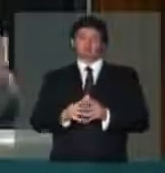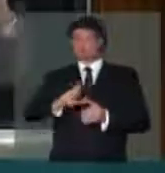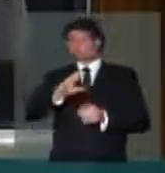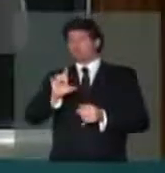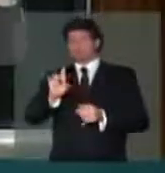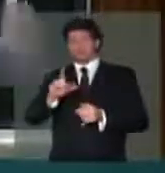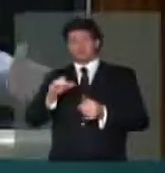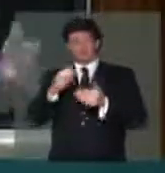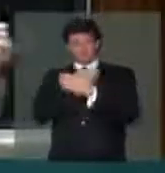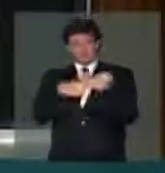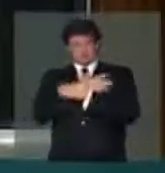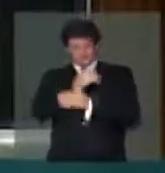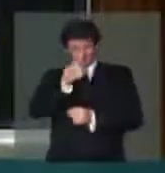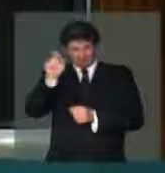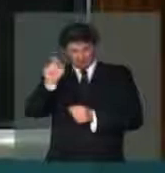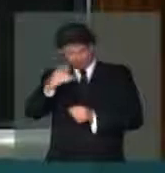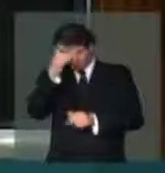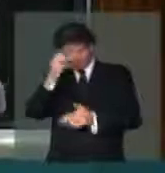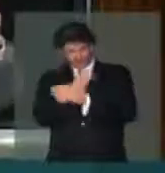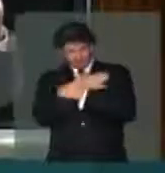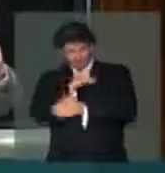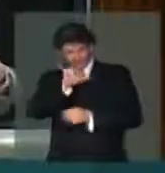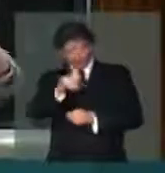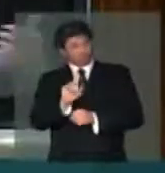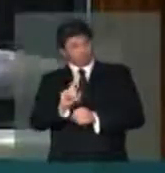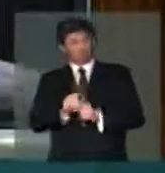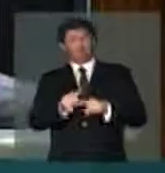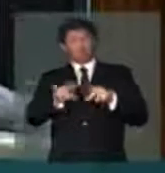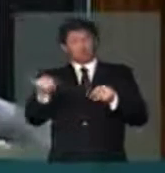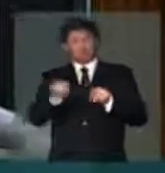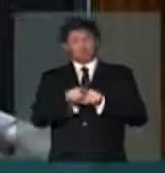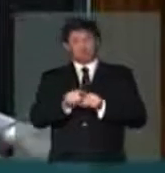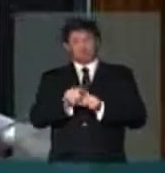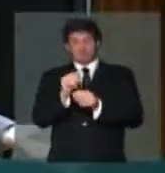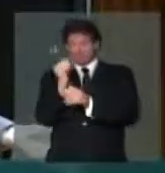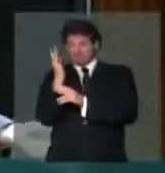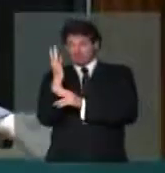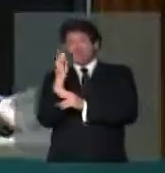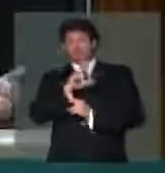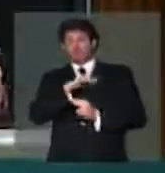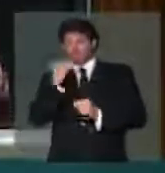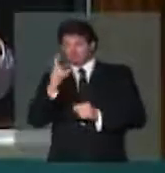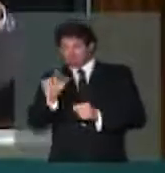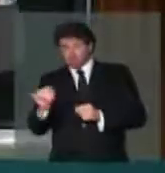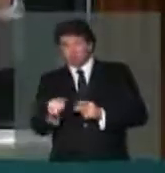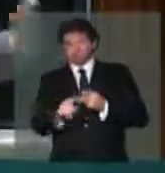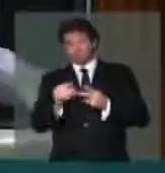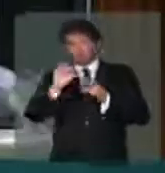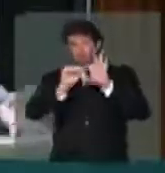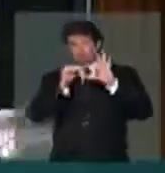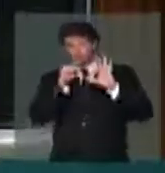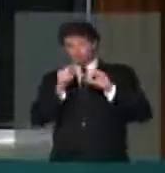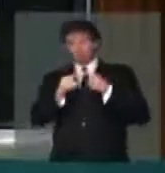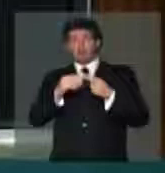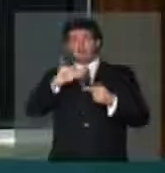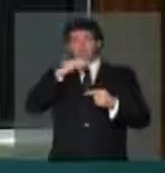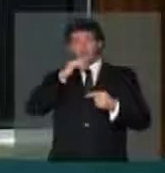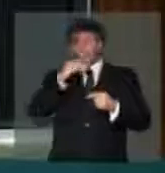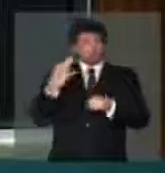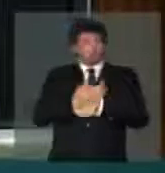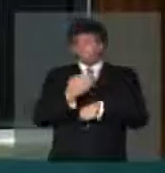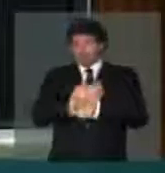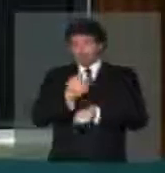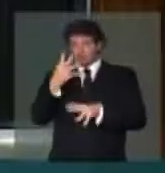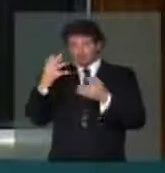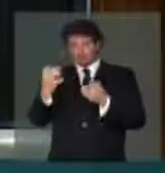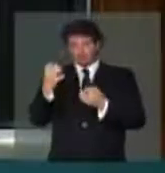se desempregar 100 mil pessoas, a gente vai ter as plantinhas que vão morrer, que a uva, a manga, essas coisas não aguentam o ano